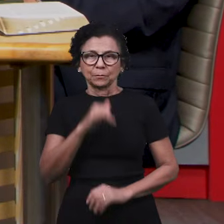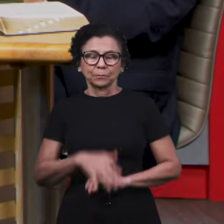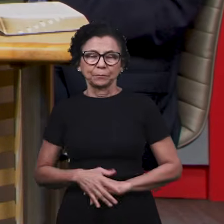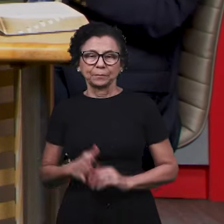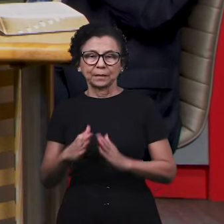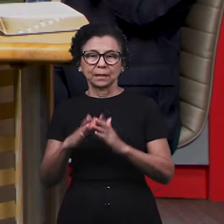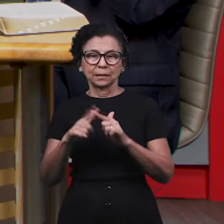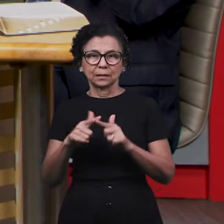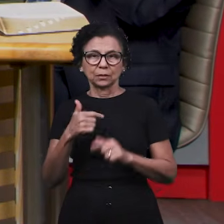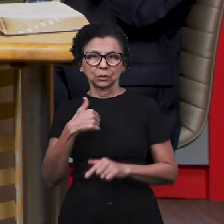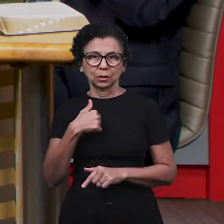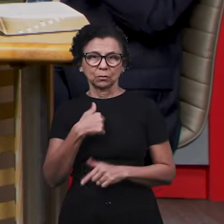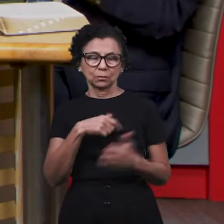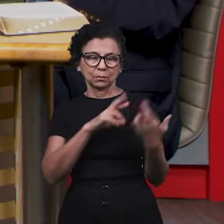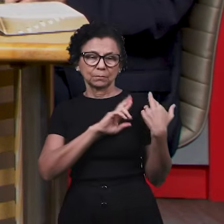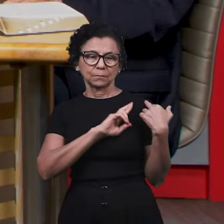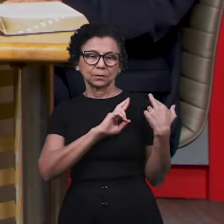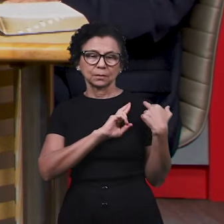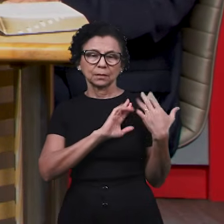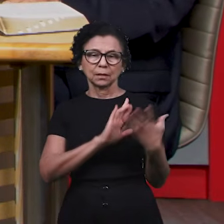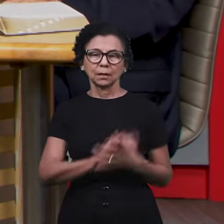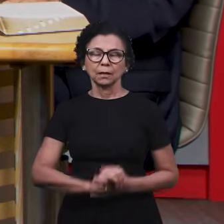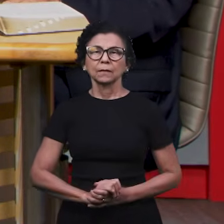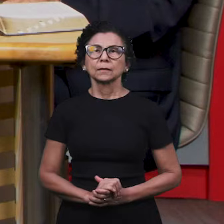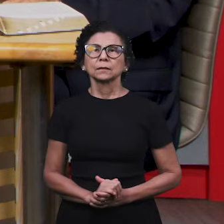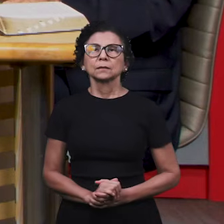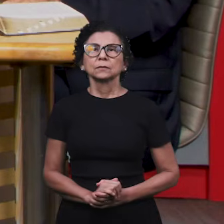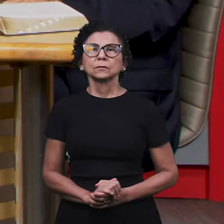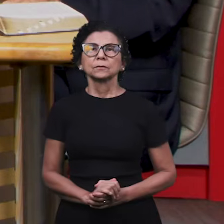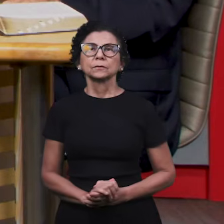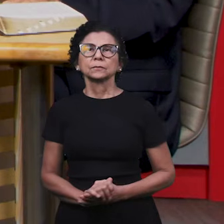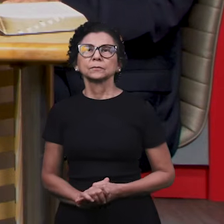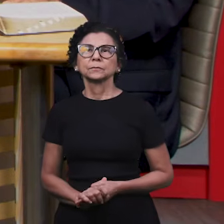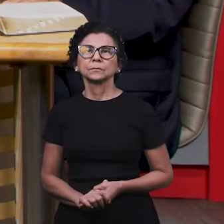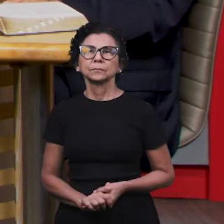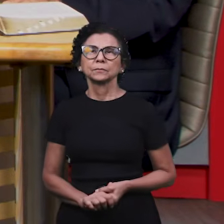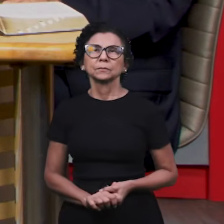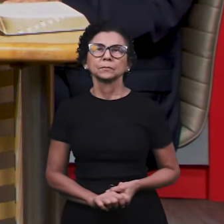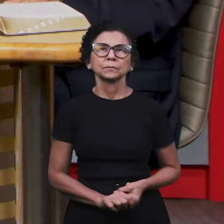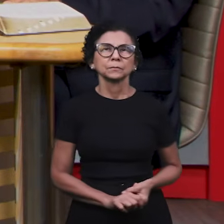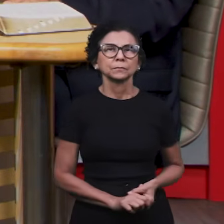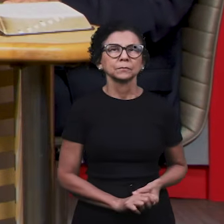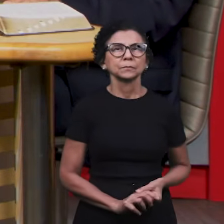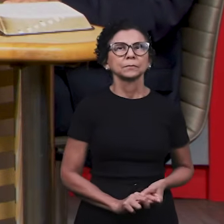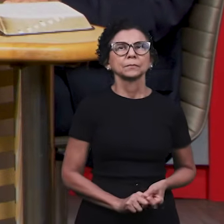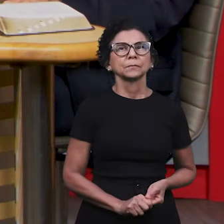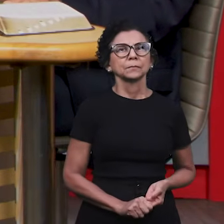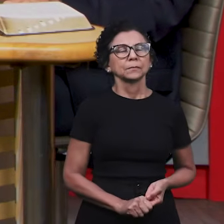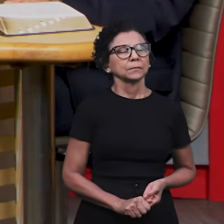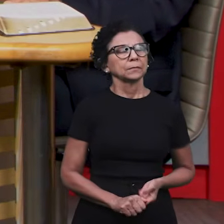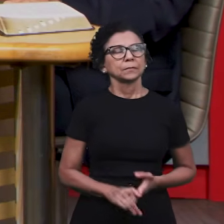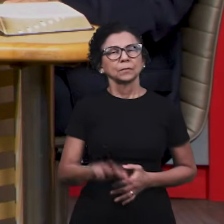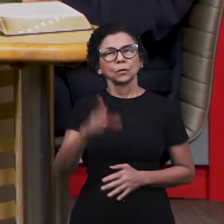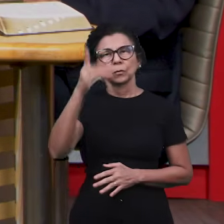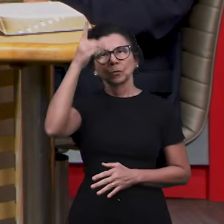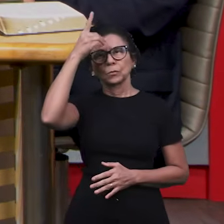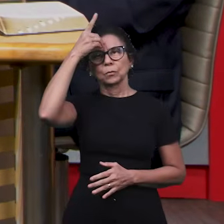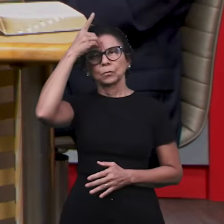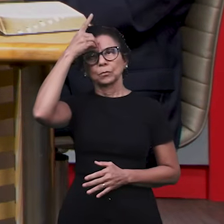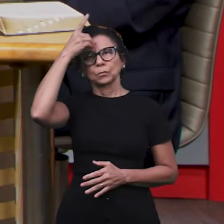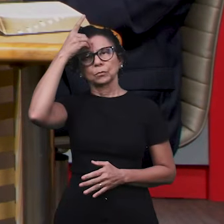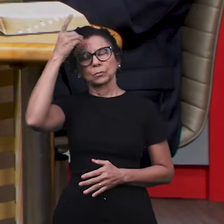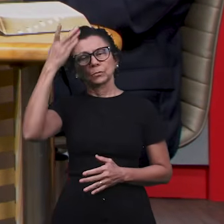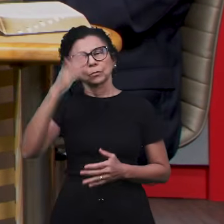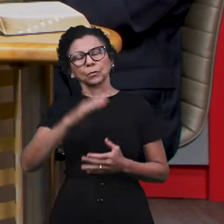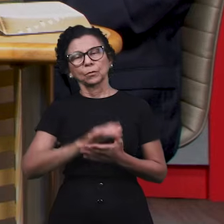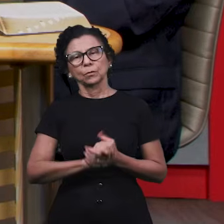Luiz Fernando, nós não escrevemos os dons do culto profético. Sim, coloca no tablet, né? Colocamos